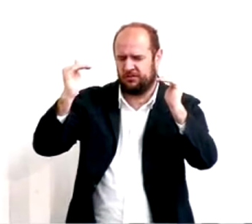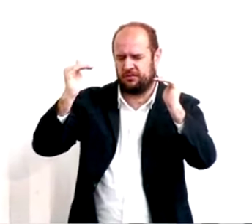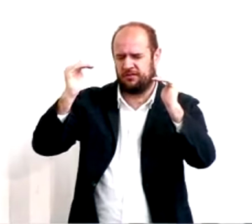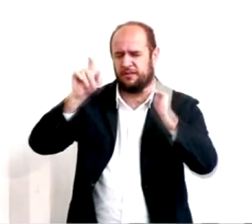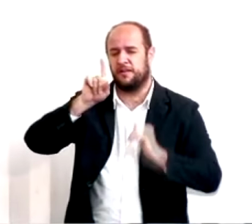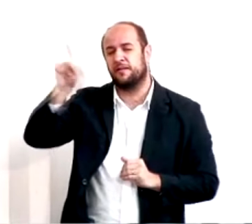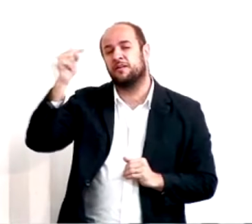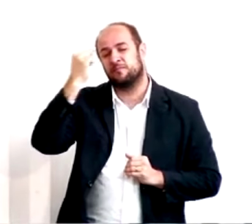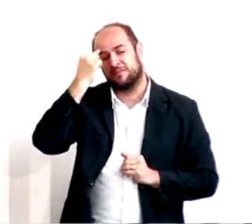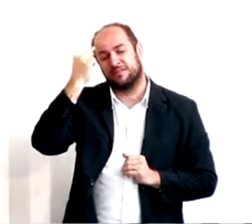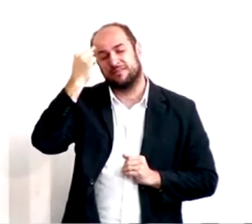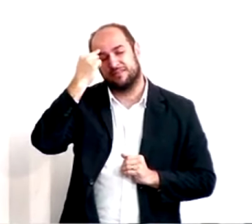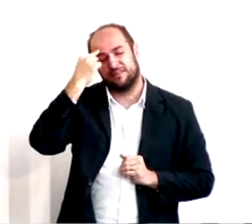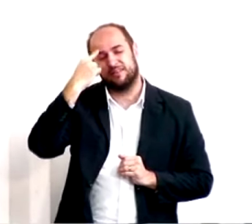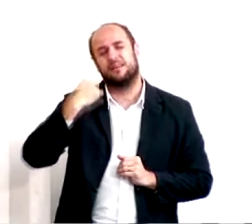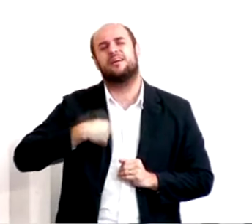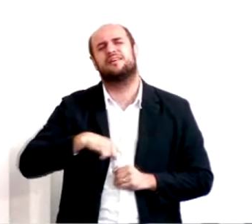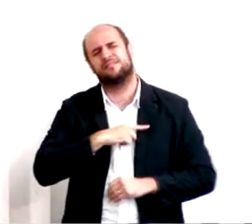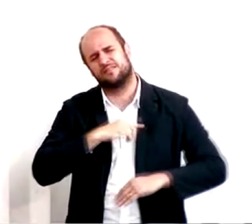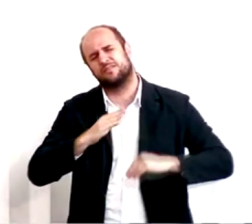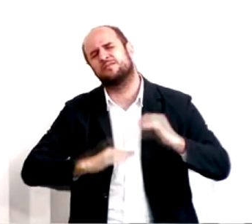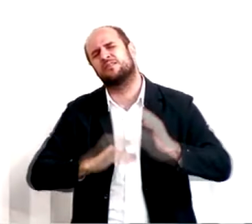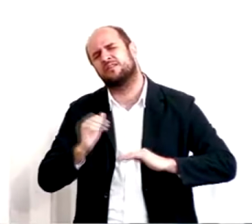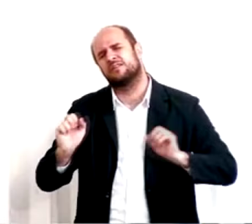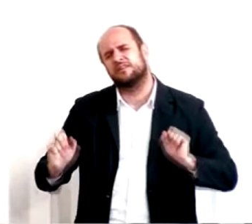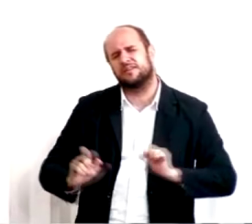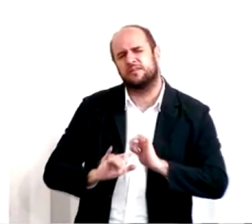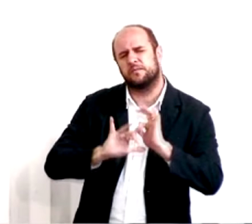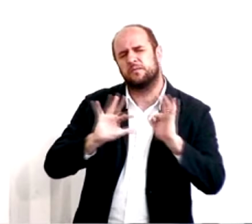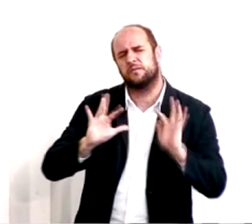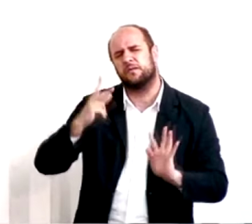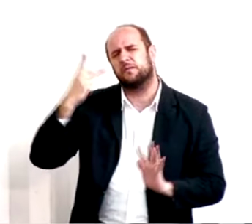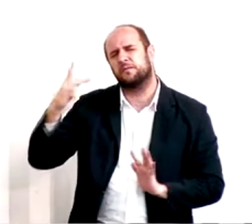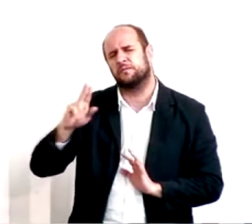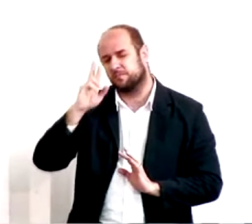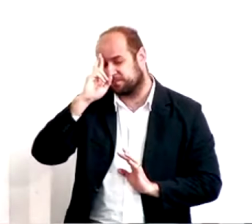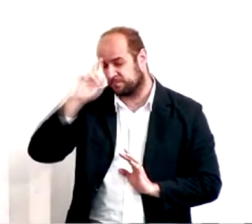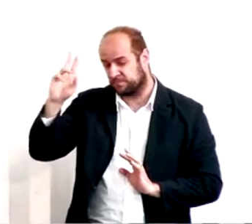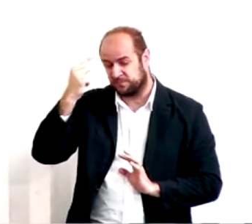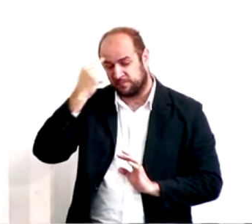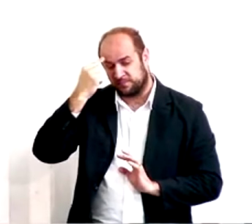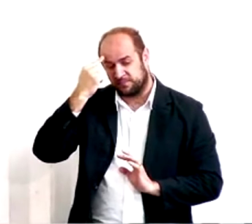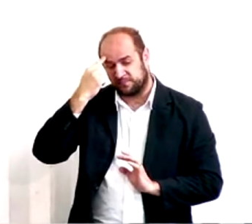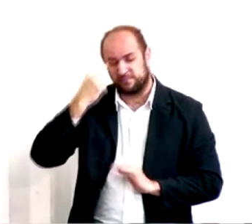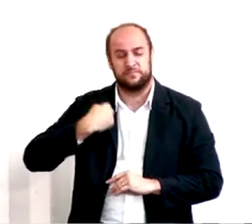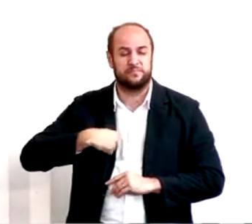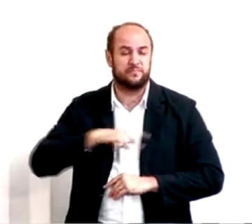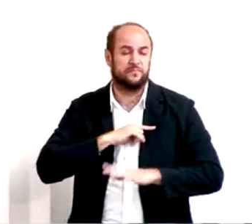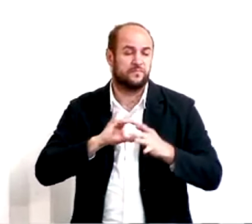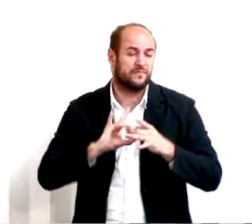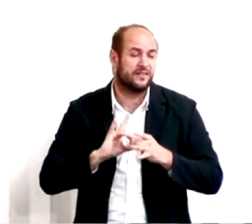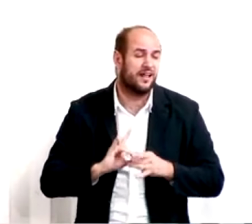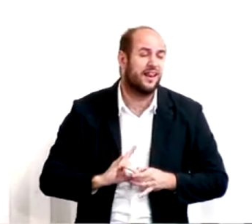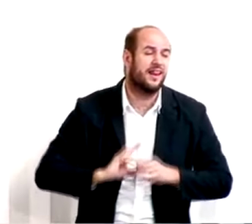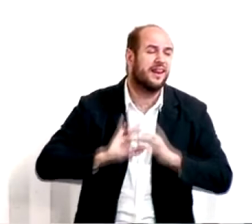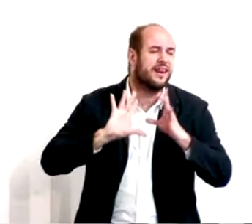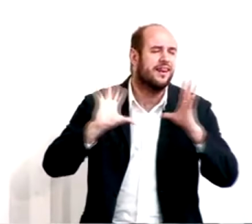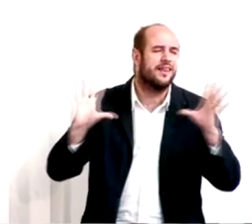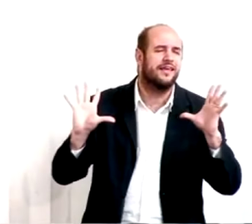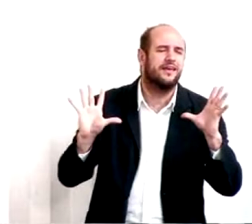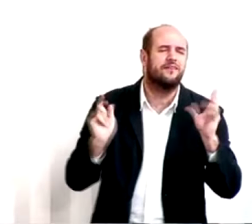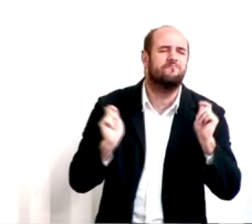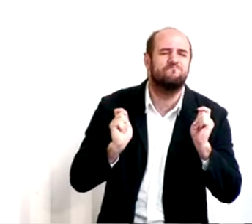pensa em nós fazemos para tua glória Senhor pensa e nos dá a liberdade o privilégio de